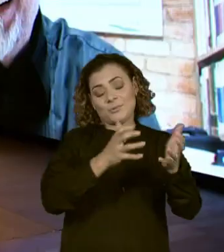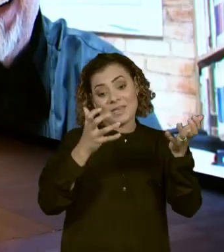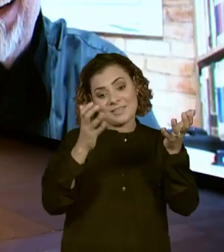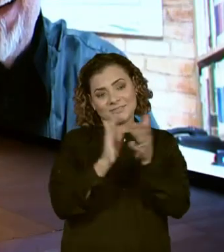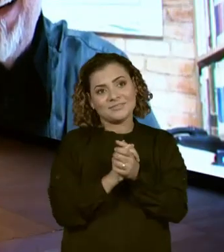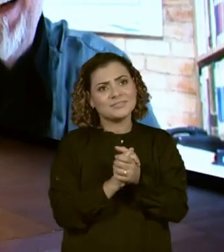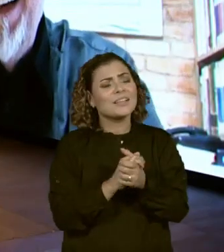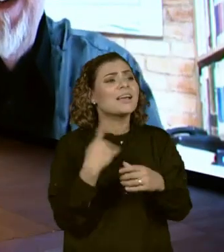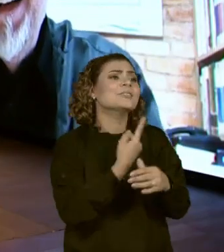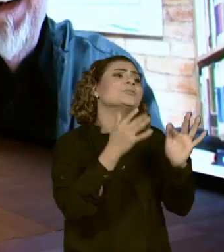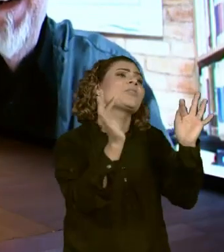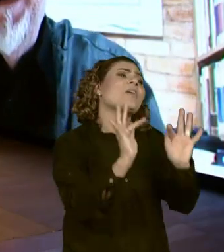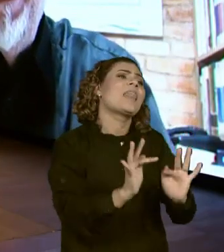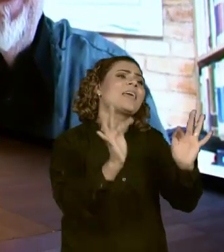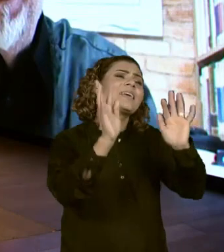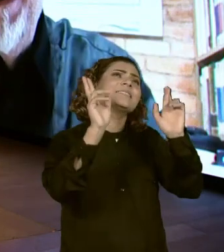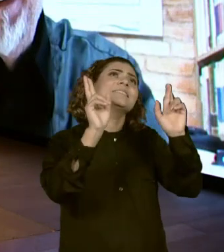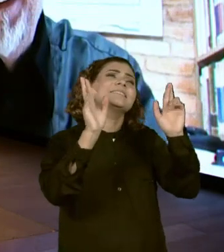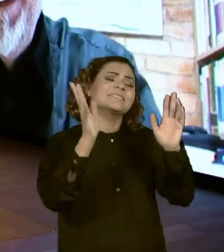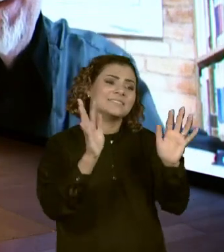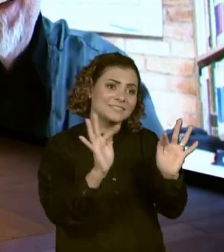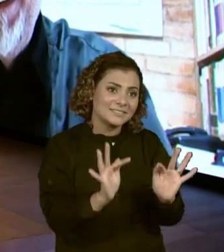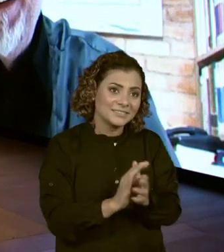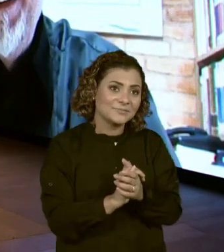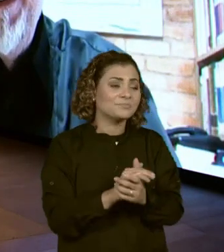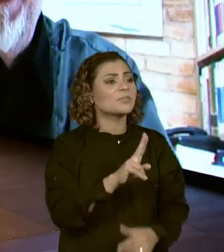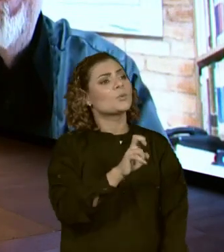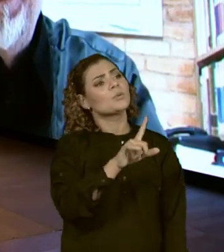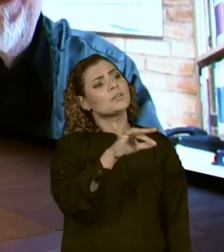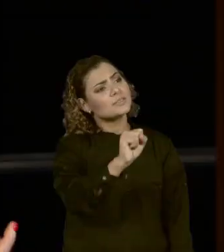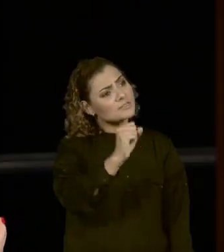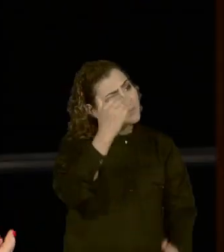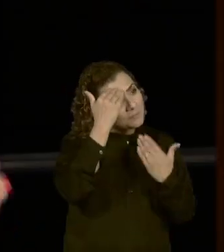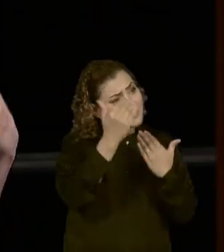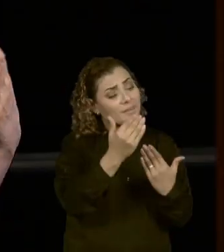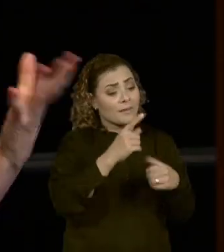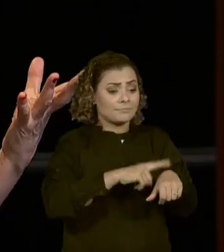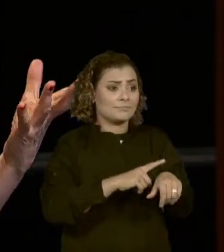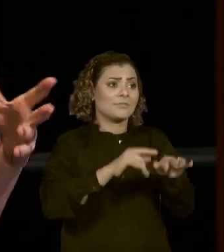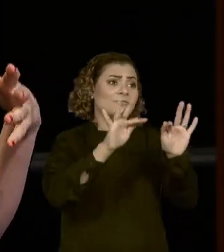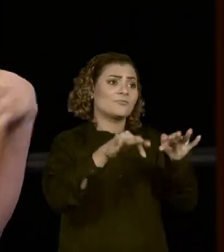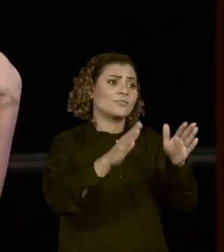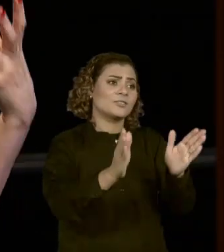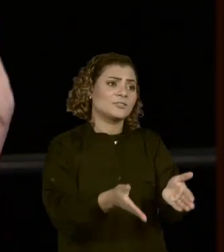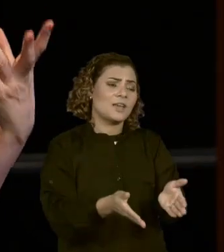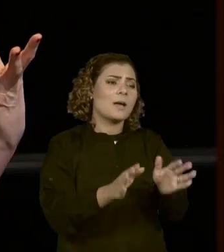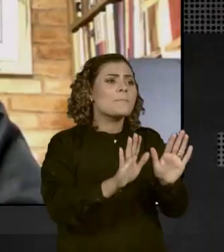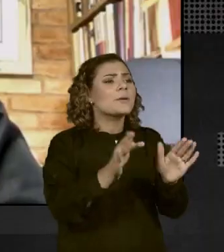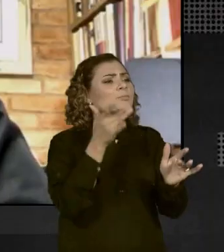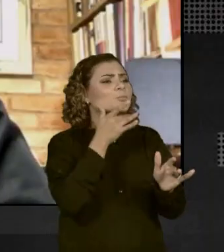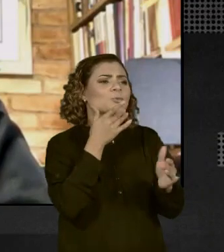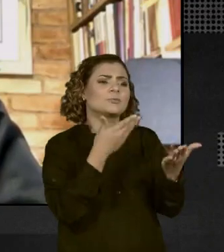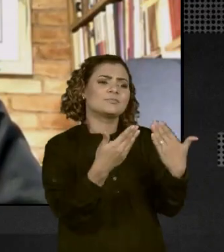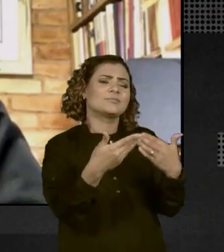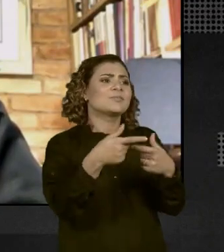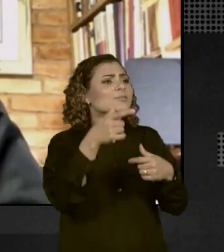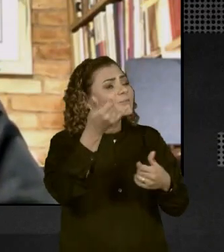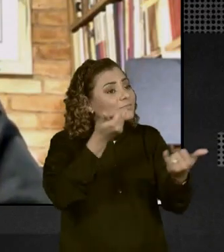um monte de peças de teatro. Um monte não, 4. E também tenho 2 musicais. Eu quero fazer tudo isso o mais rápido que